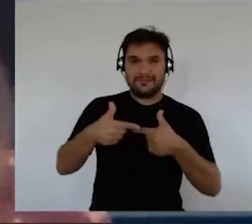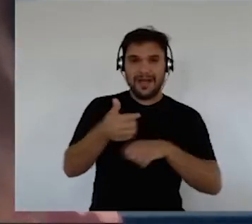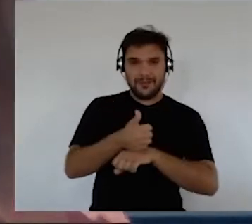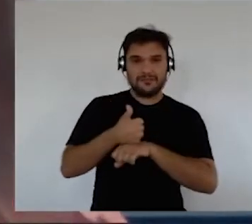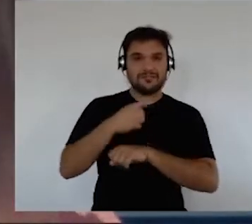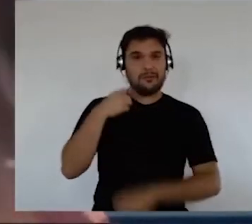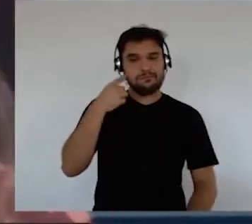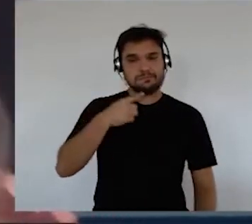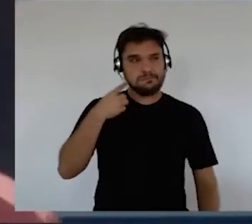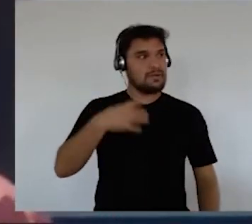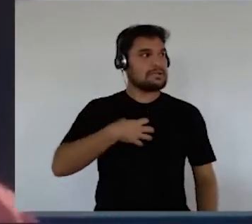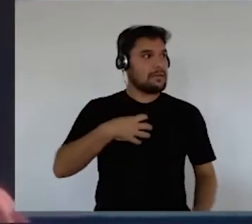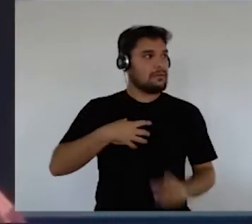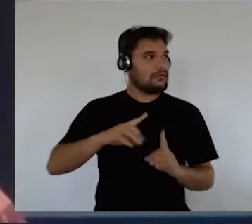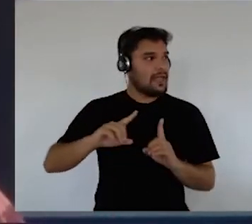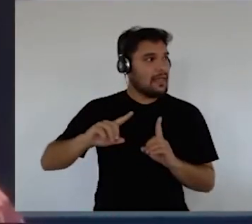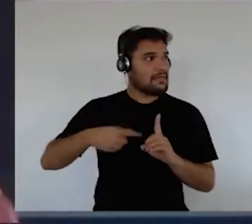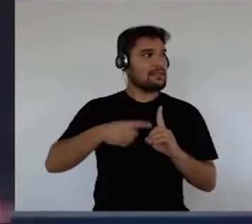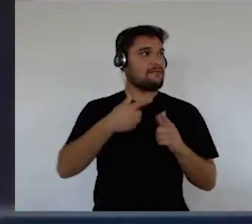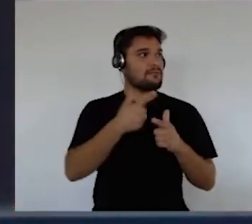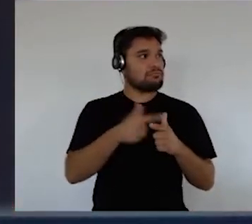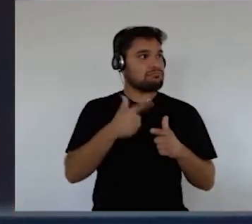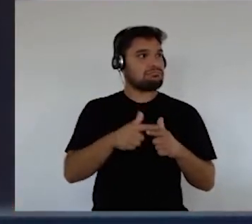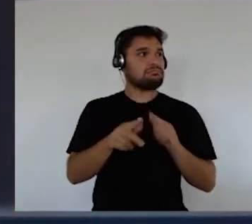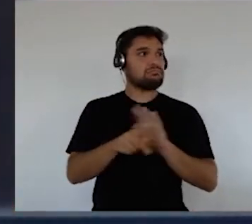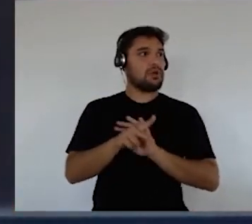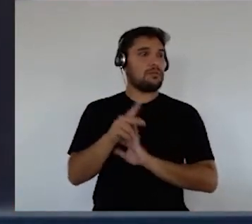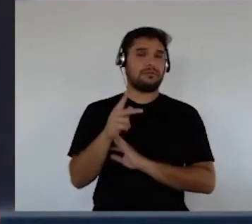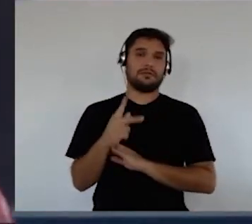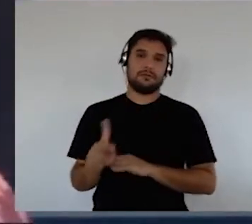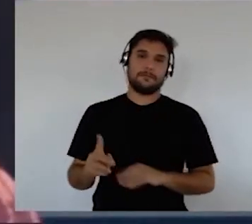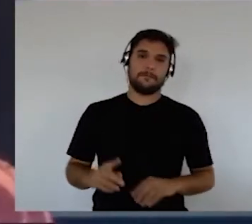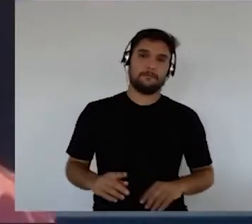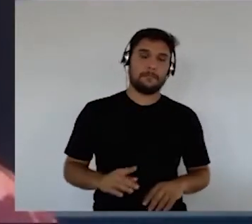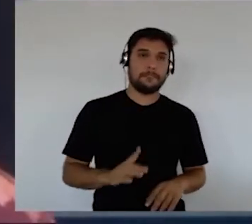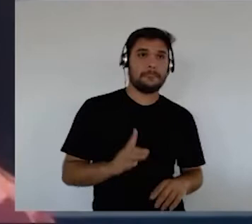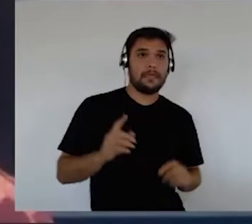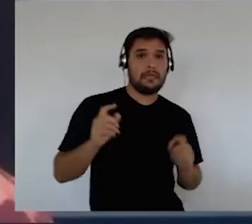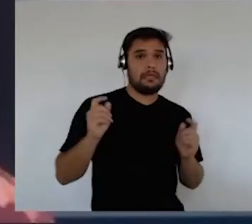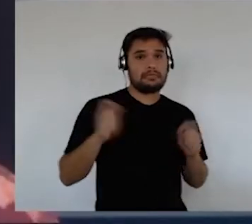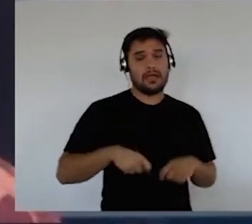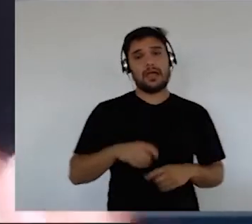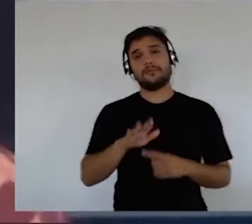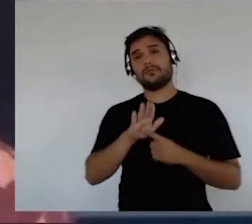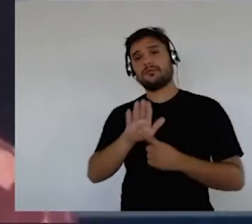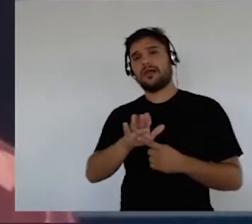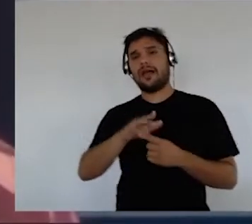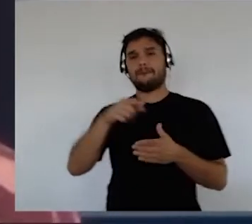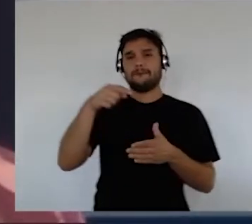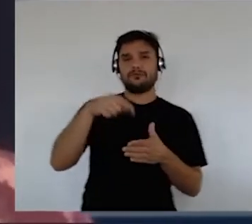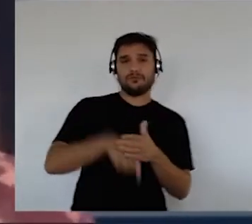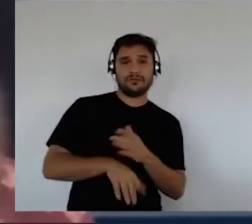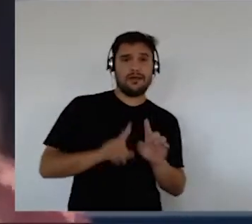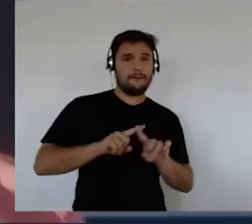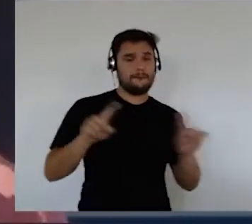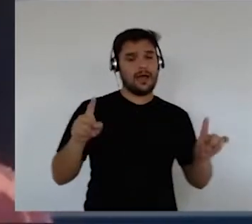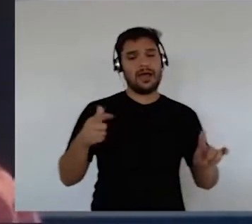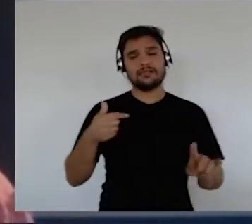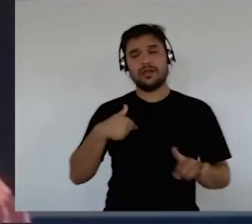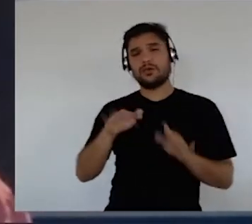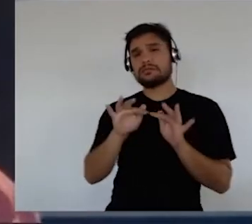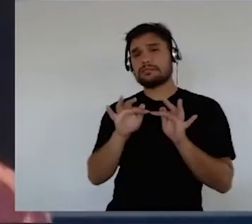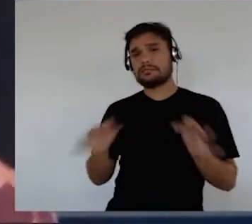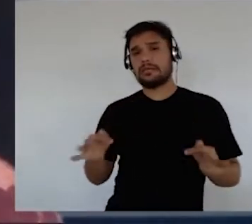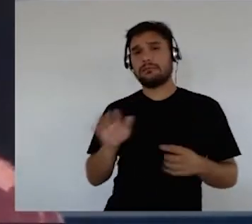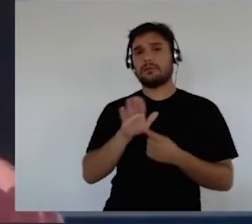ela já enfrenta obstáculos e desafios muito próprios. Eu poderia aqui aprofundar, mas eu vou de uma maneira